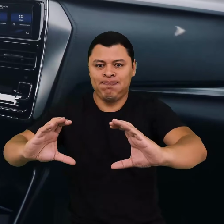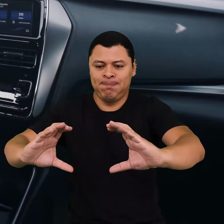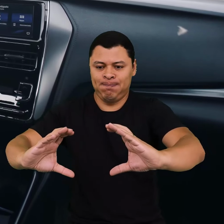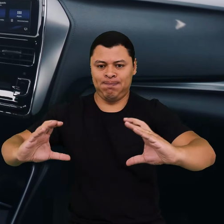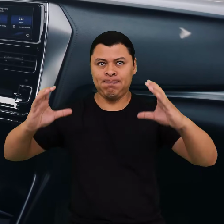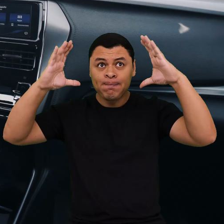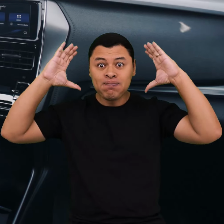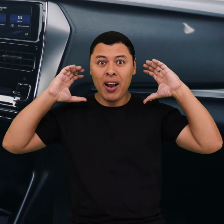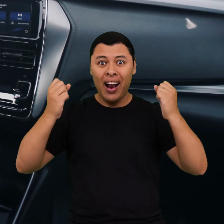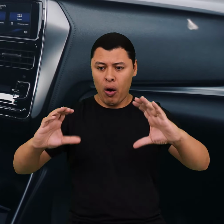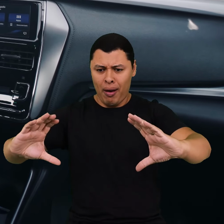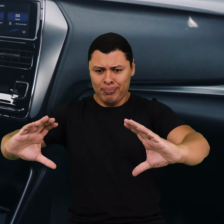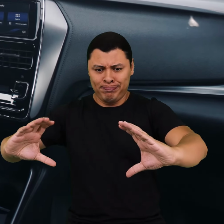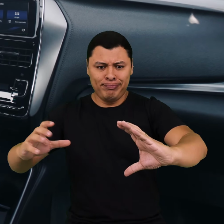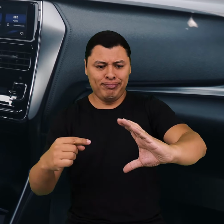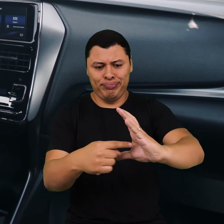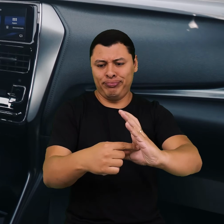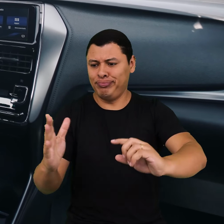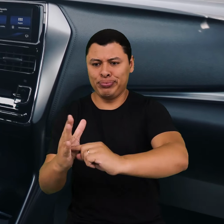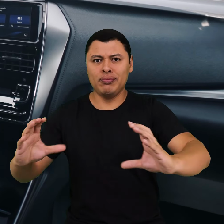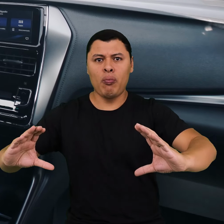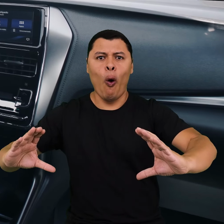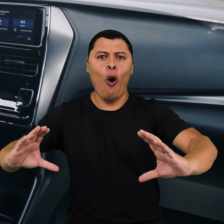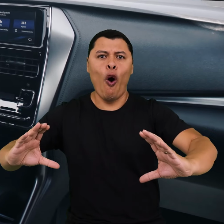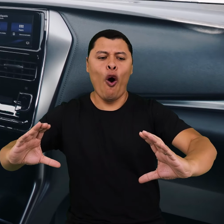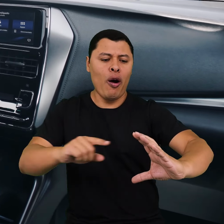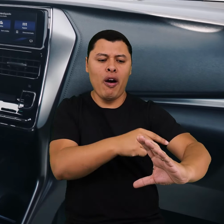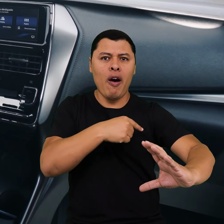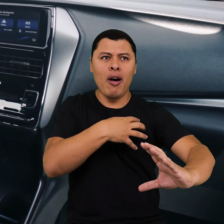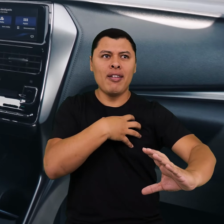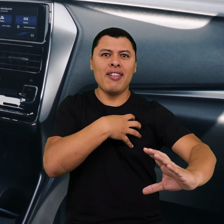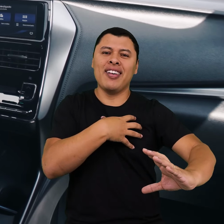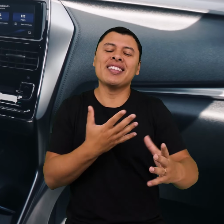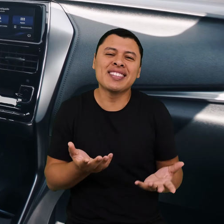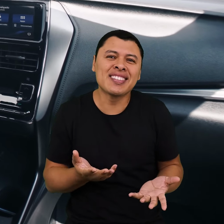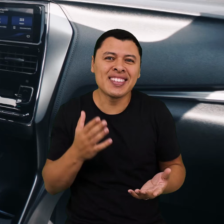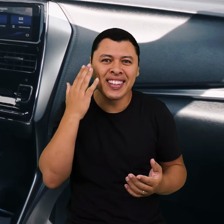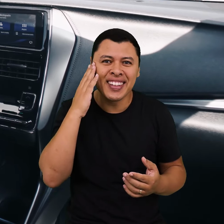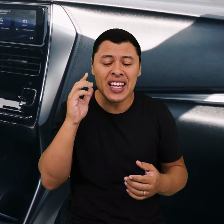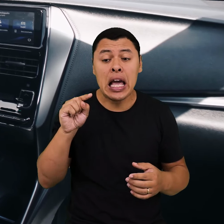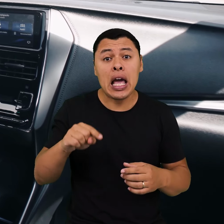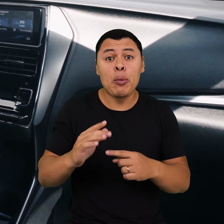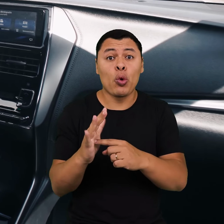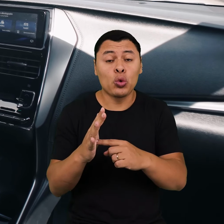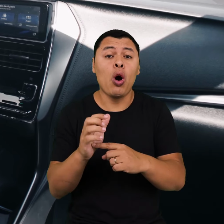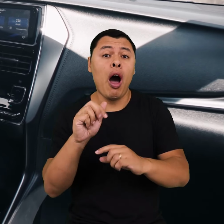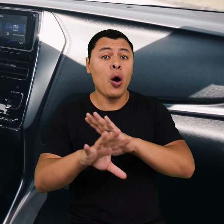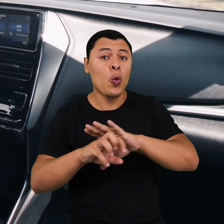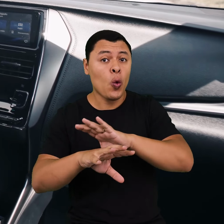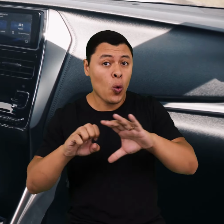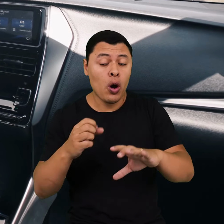isso é um ponto pacífico. E como esse aqui é um motor aspirado que não tem muito torque, 14,9 com a